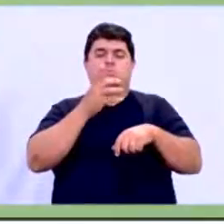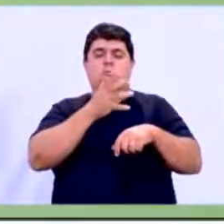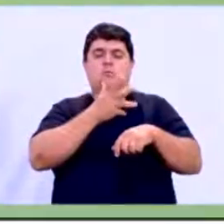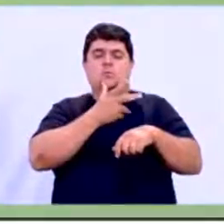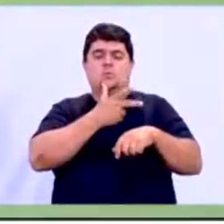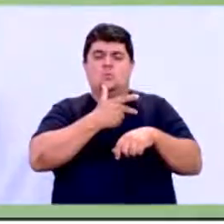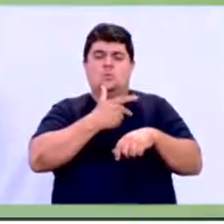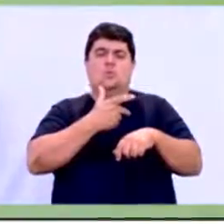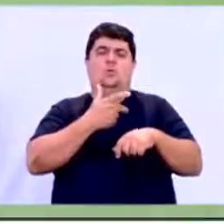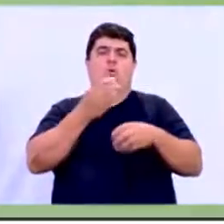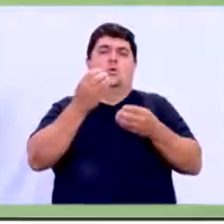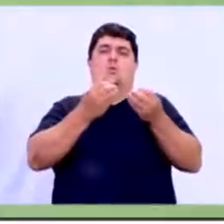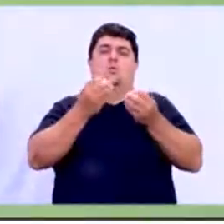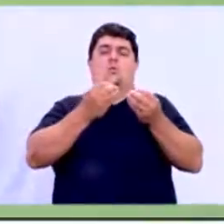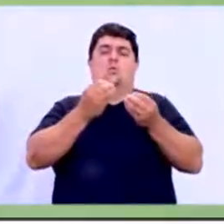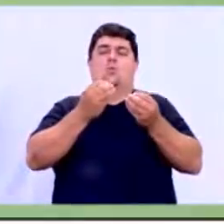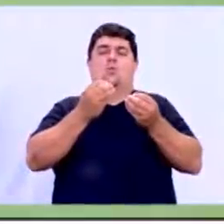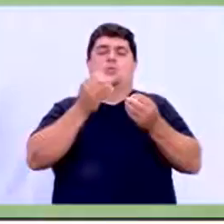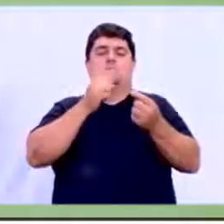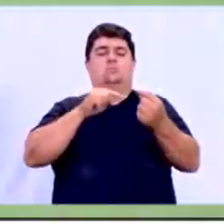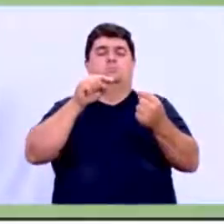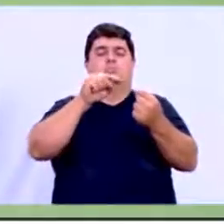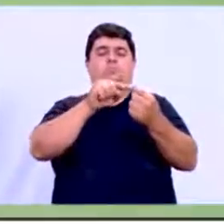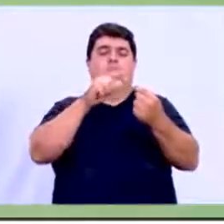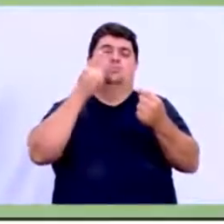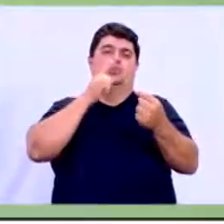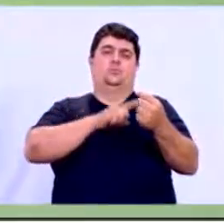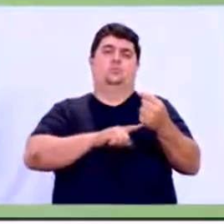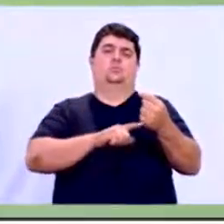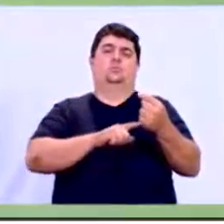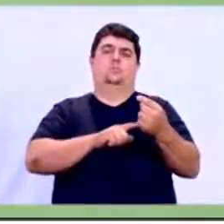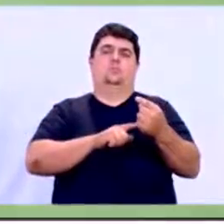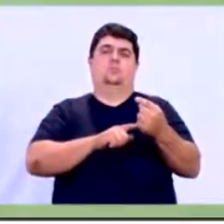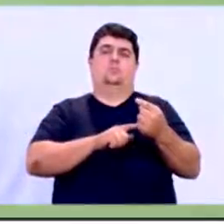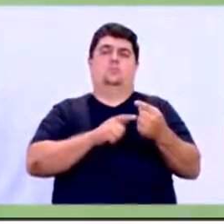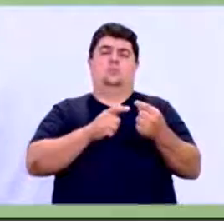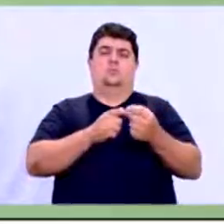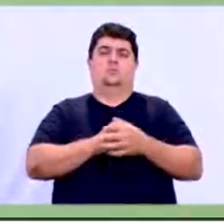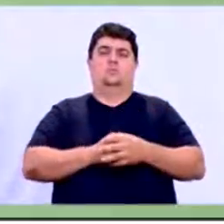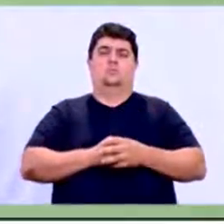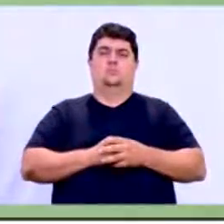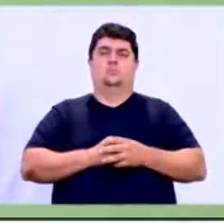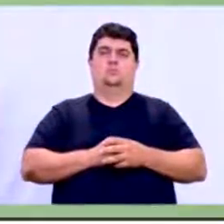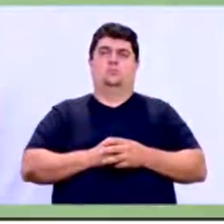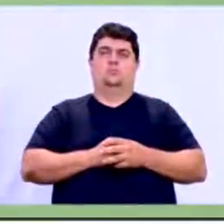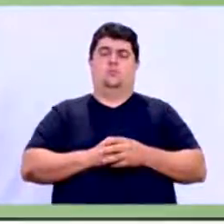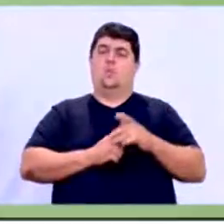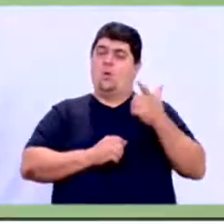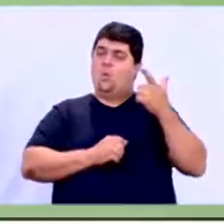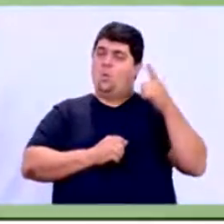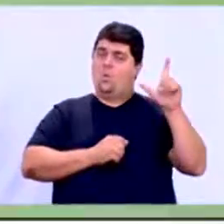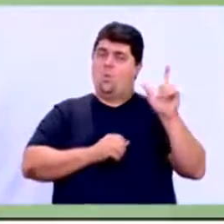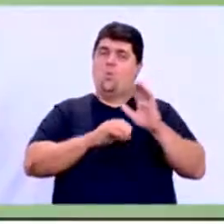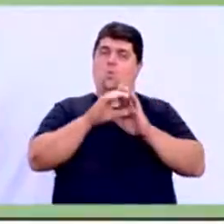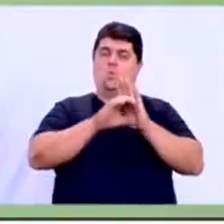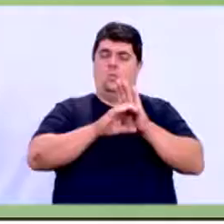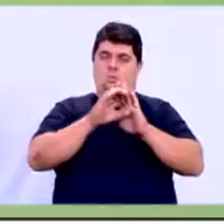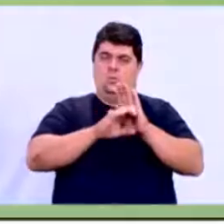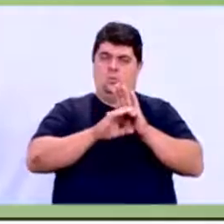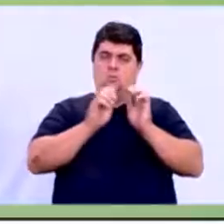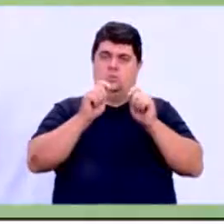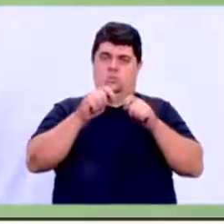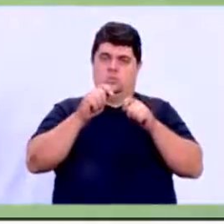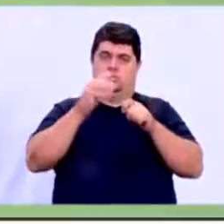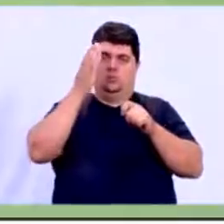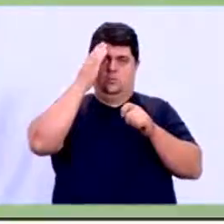lá e como, quais são os recursos que são necessários para isso. Outro conceito que a gente traz, que